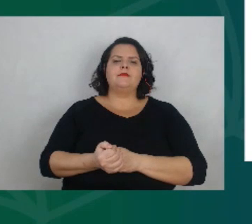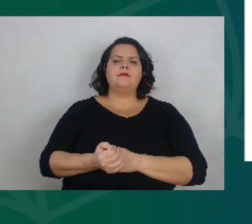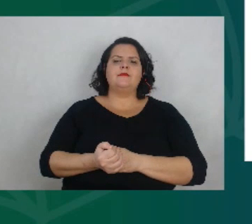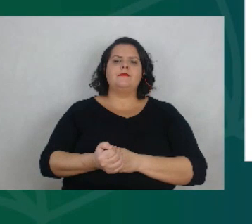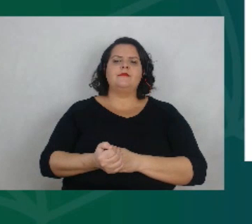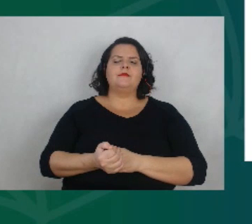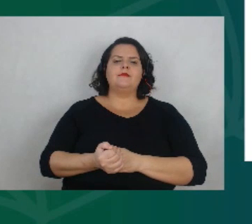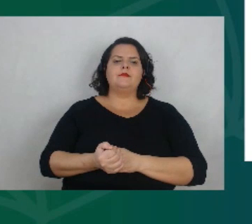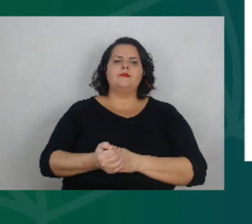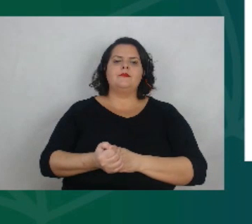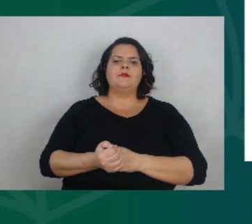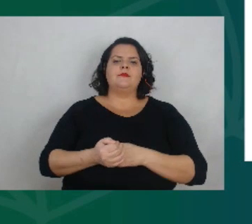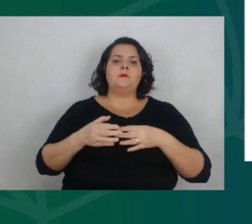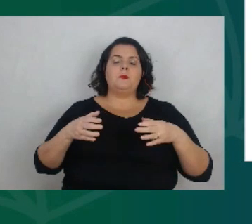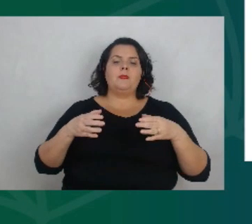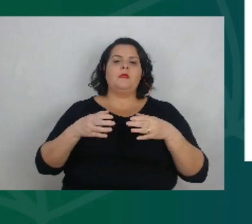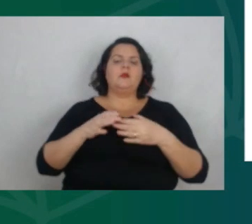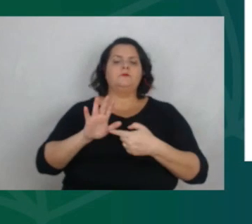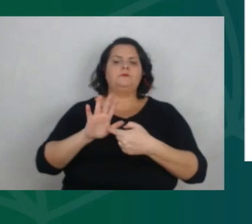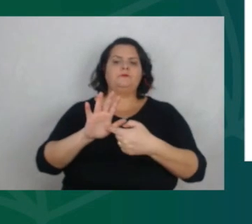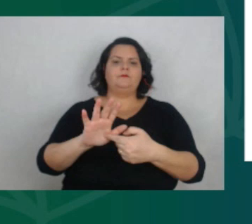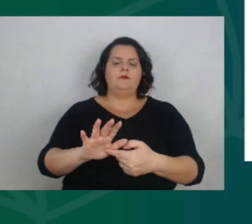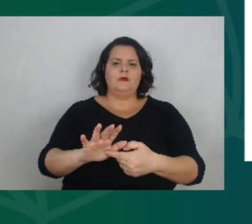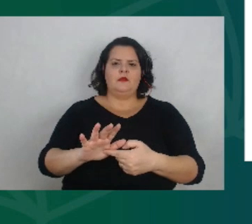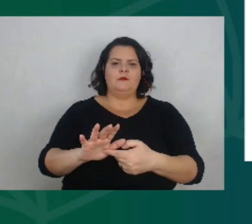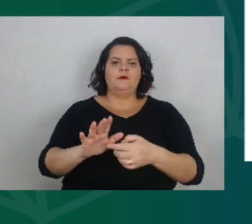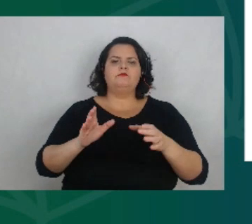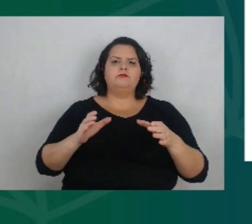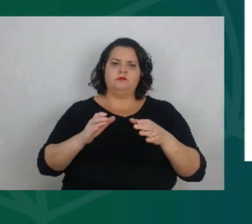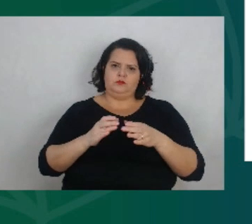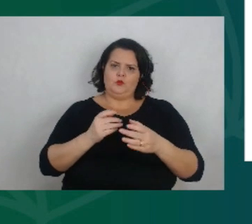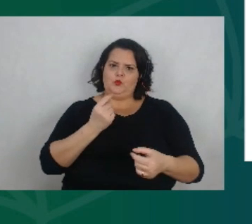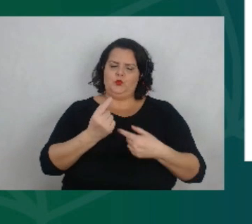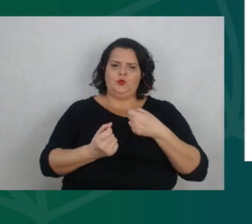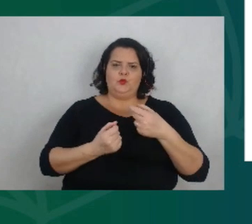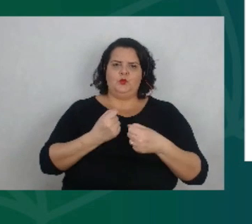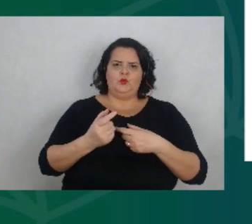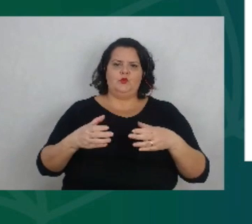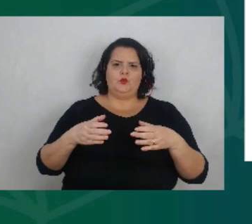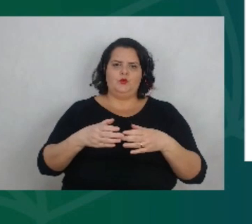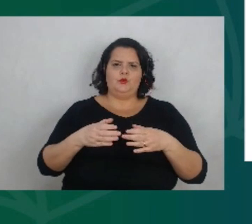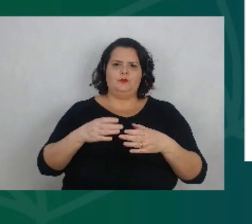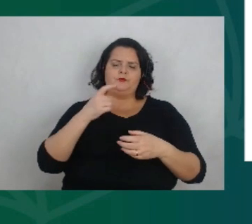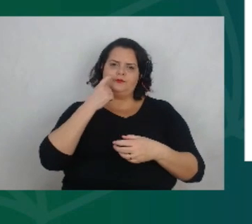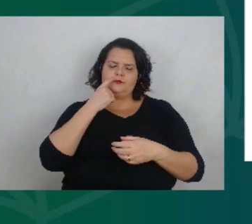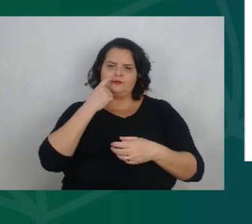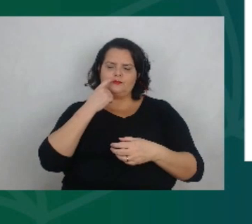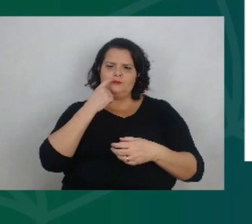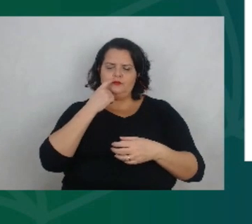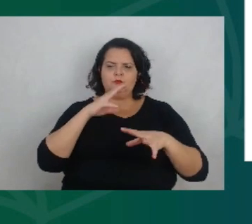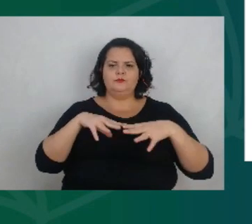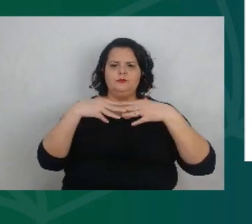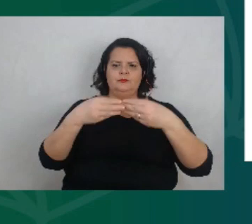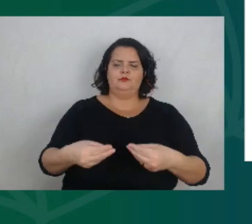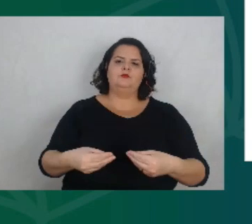Ok. Apresento a vocês a nossa parte da nossa equipe, nosso time da odontologia do Hospital São Paulo. É